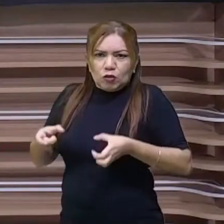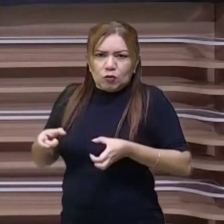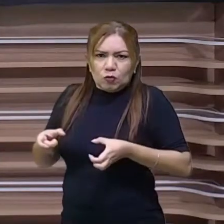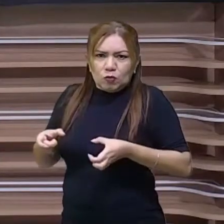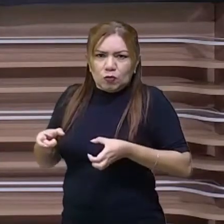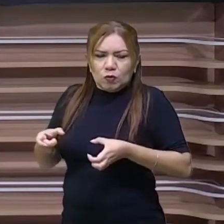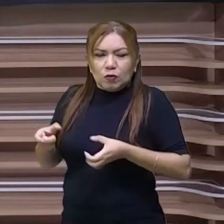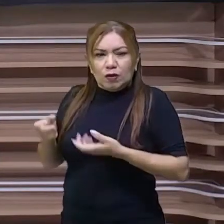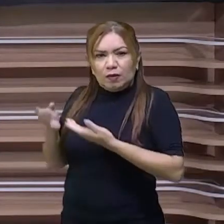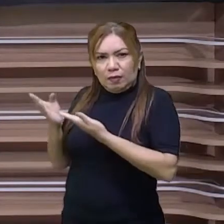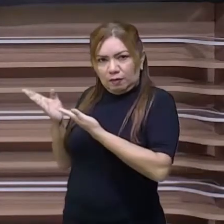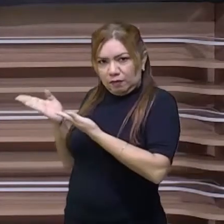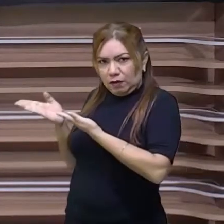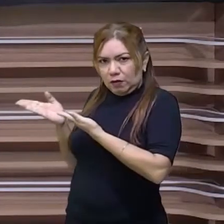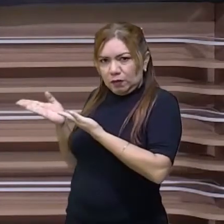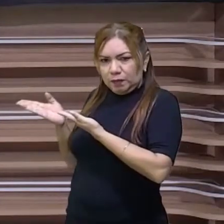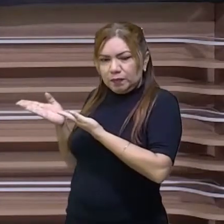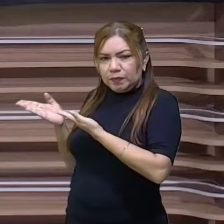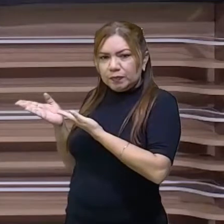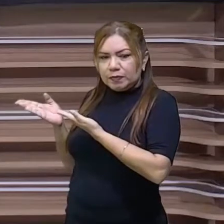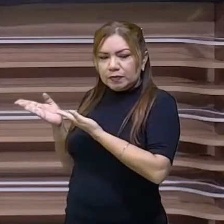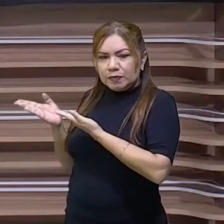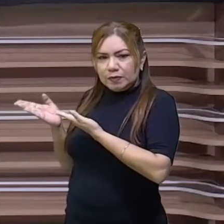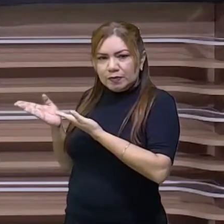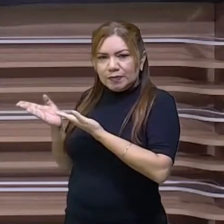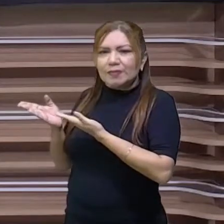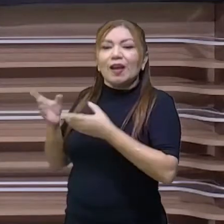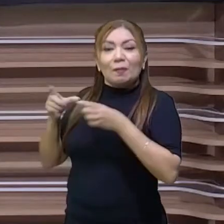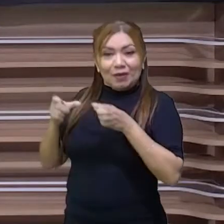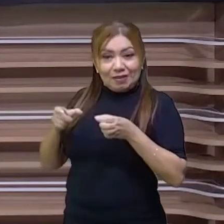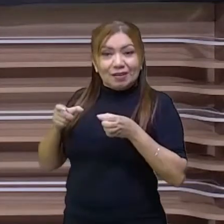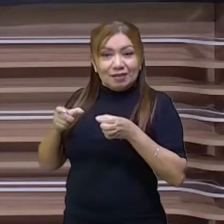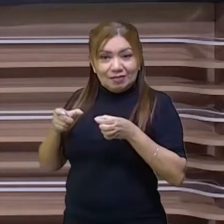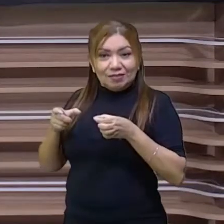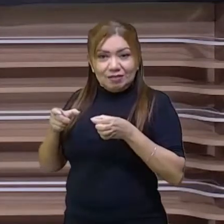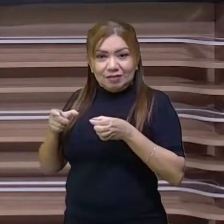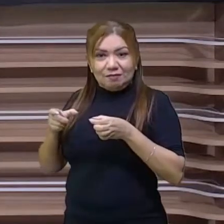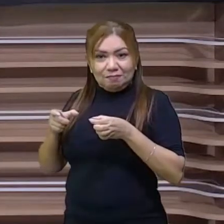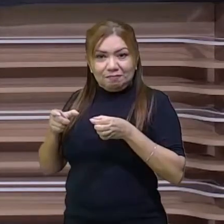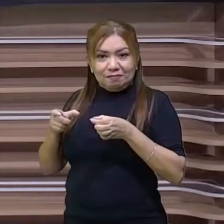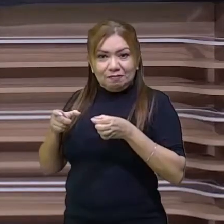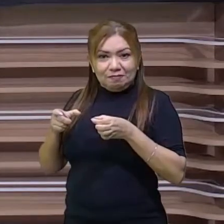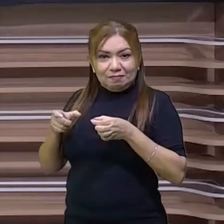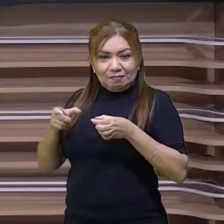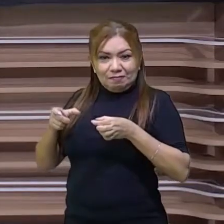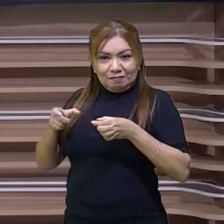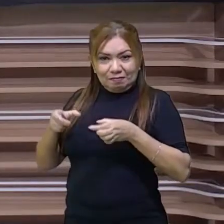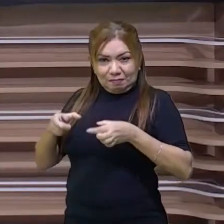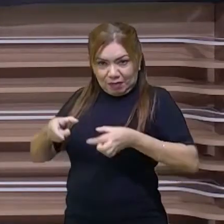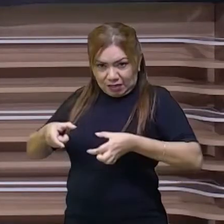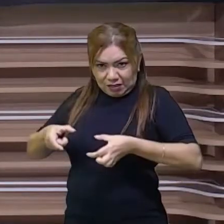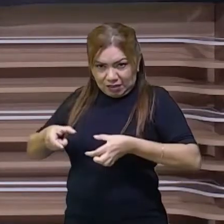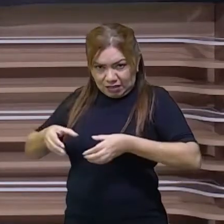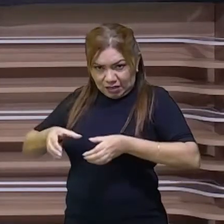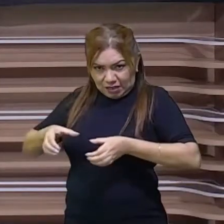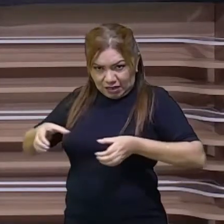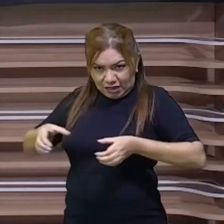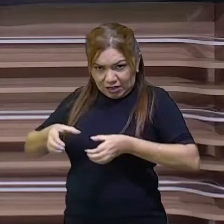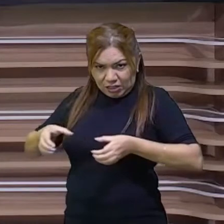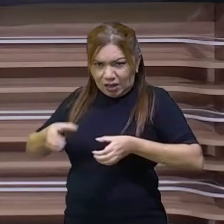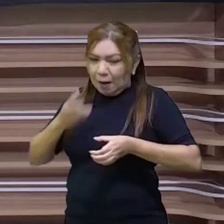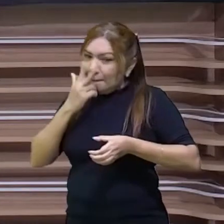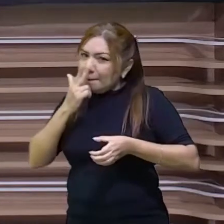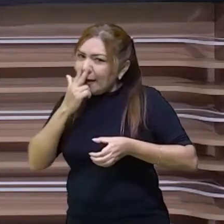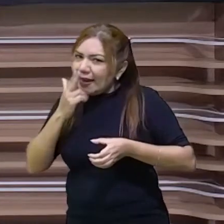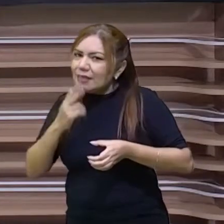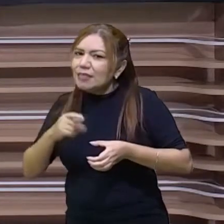e a olha só que bacana beleza pega aí já pegou uma caixa correu no banheiro